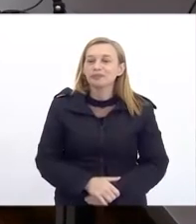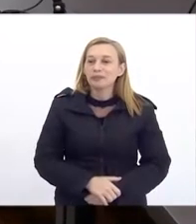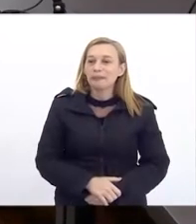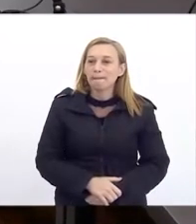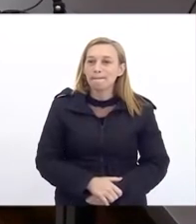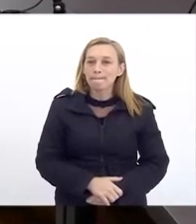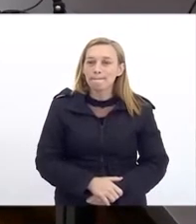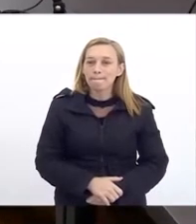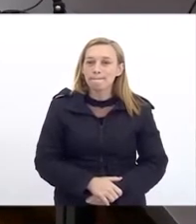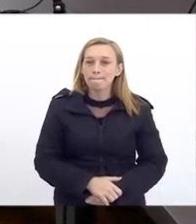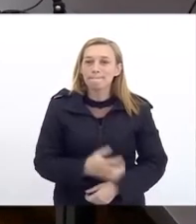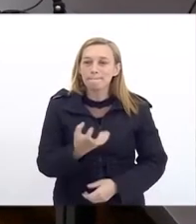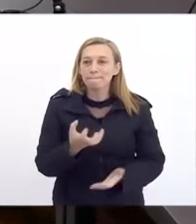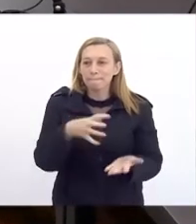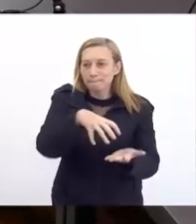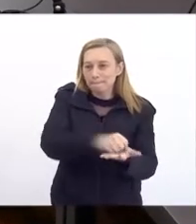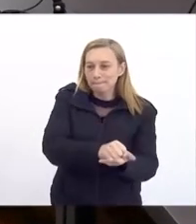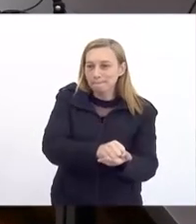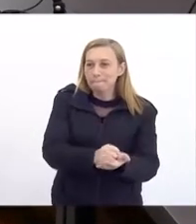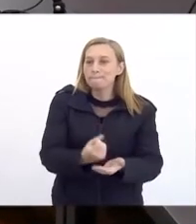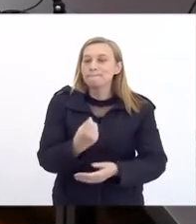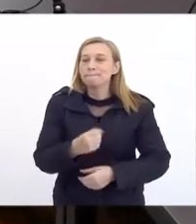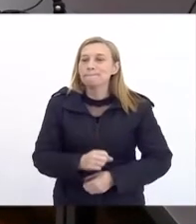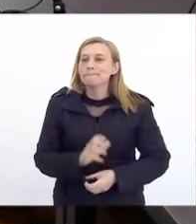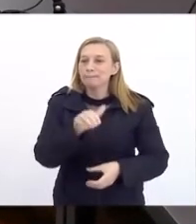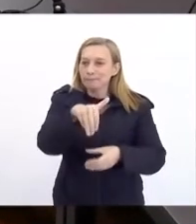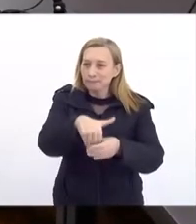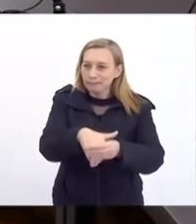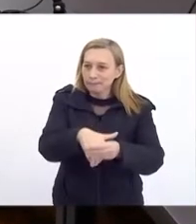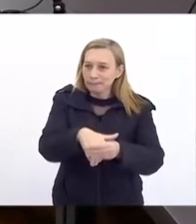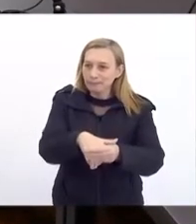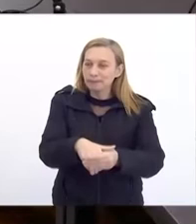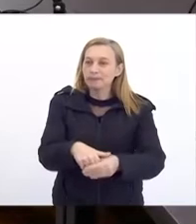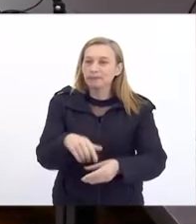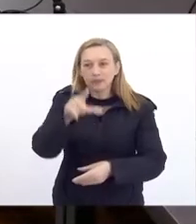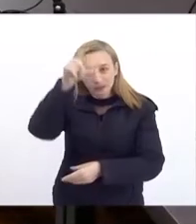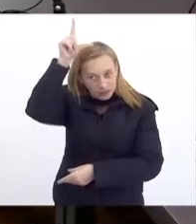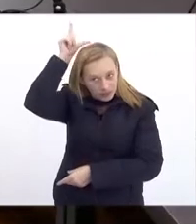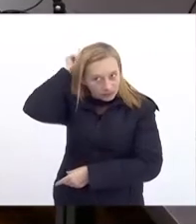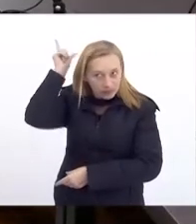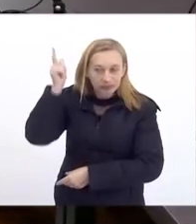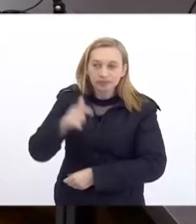queria registrar que votaram Luiz Paulo,